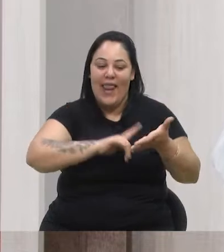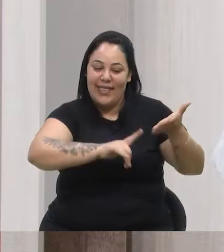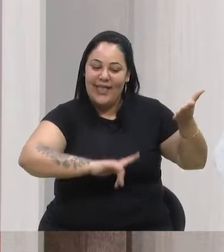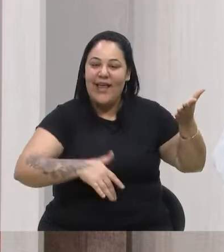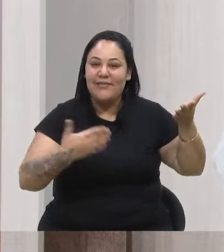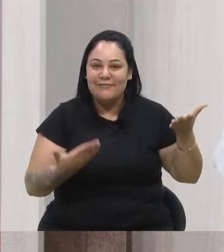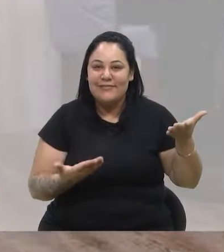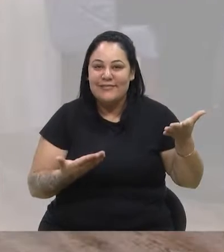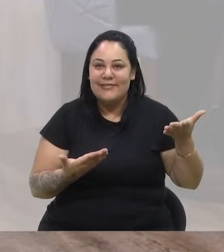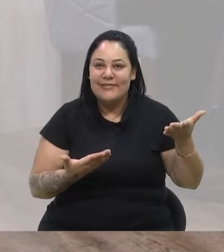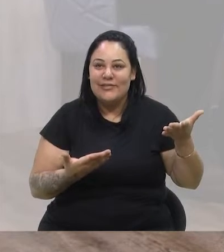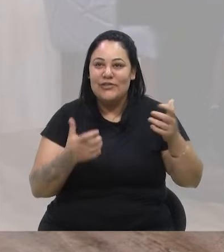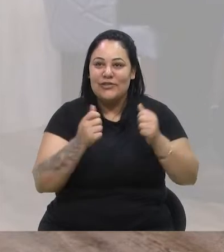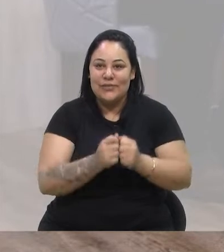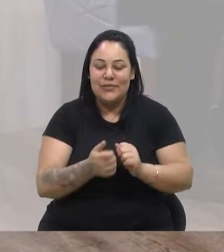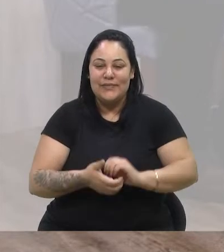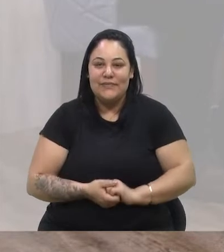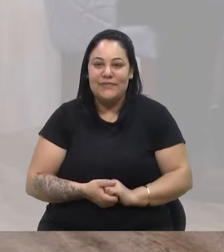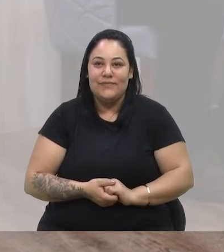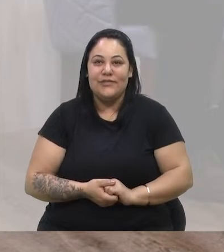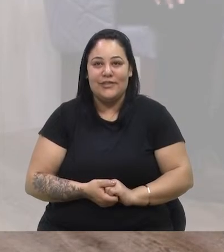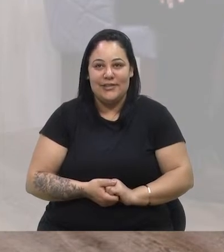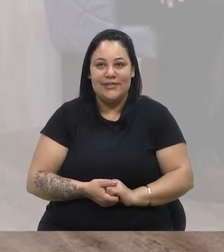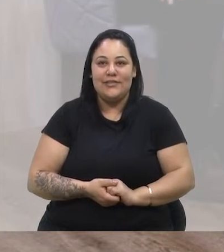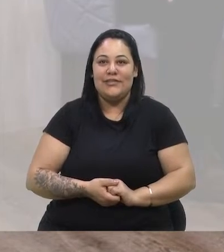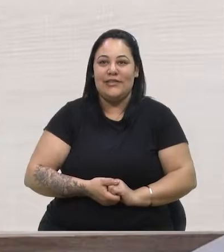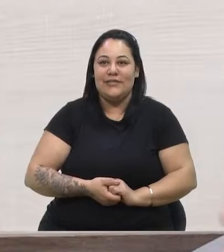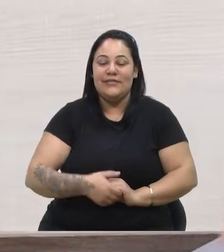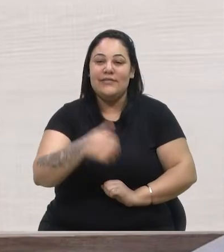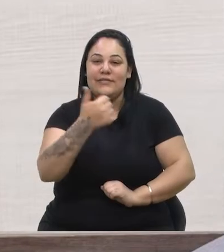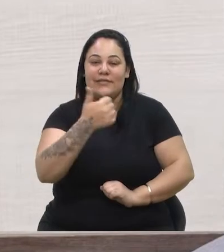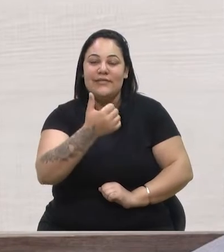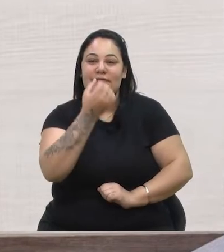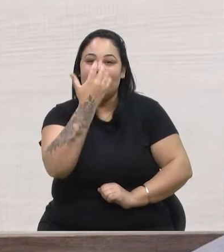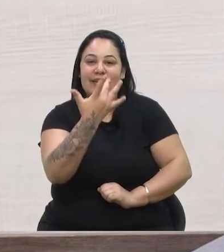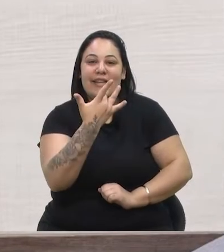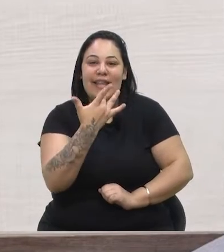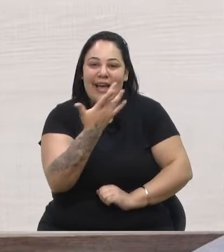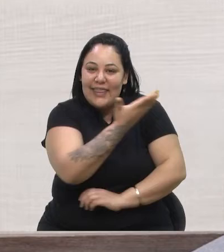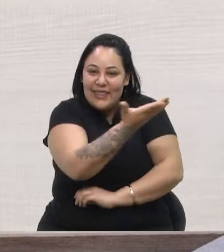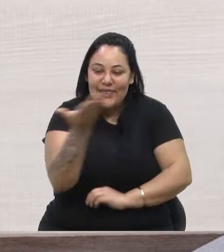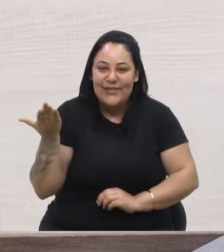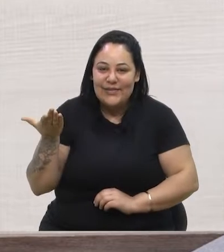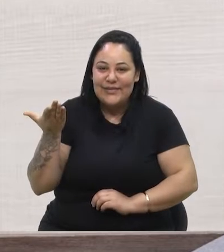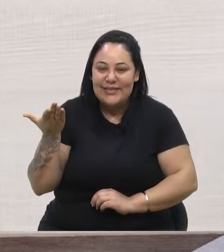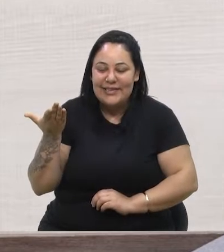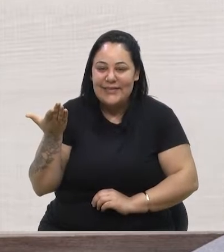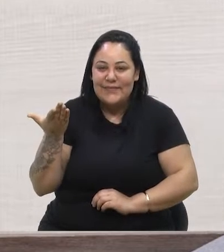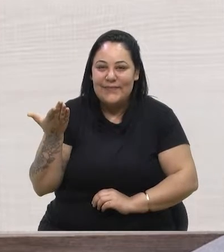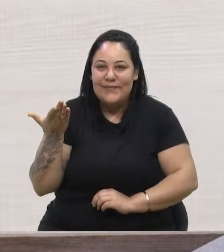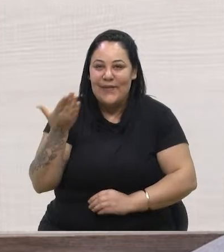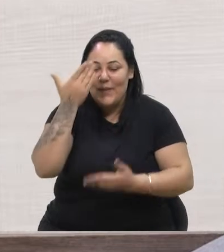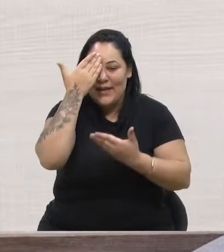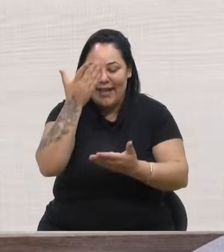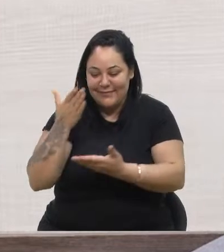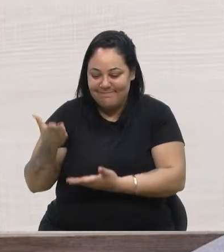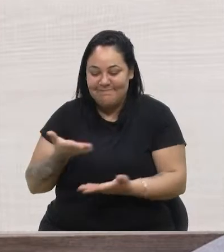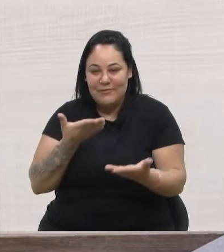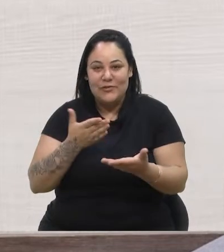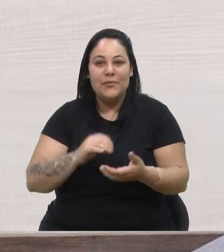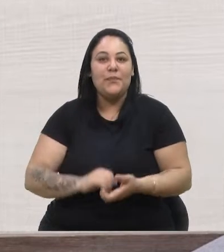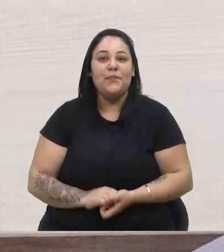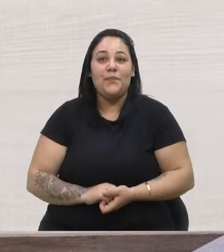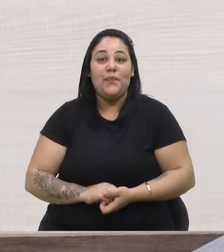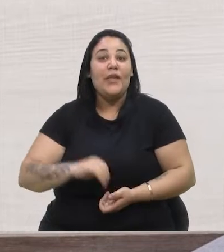de literatura aqui a partir do podcast? Bom, primeiro boa tarde a todos, né? Obrigada pelo teu convite,